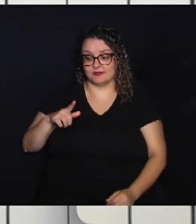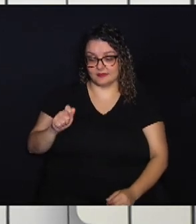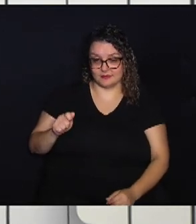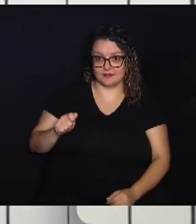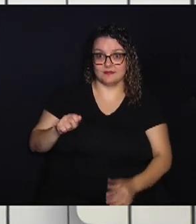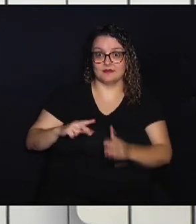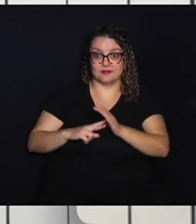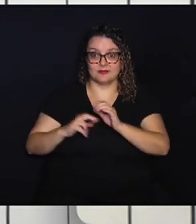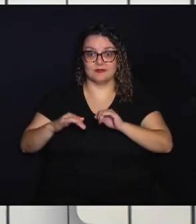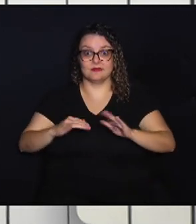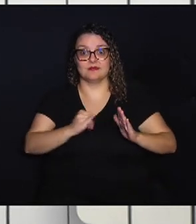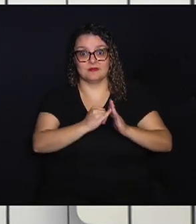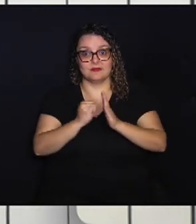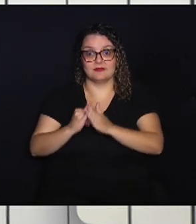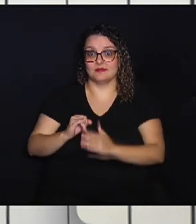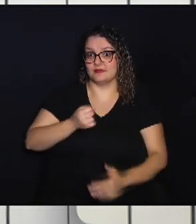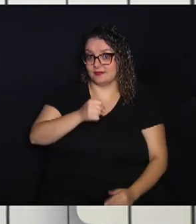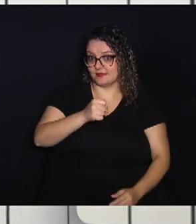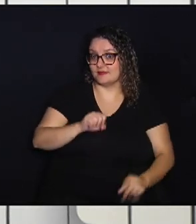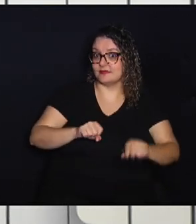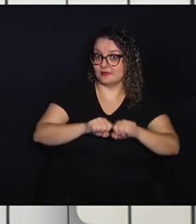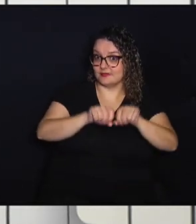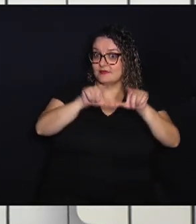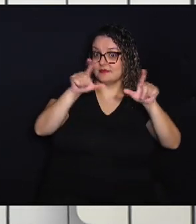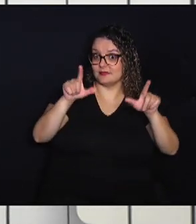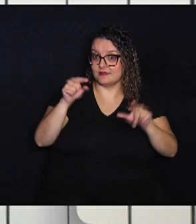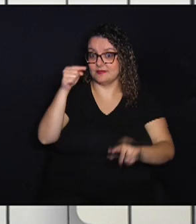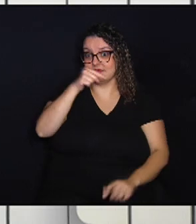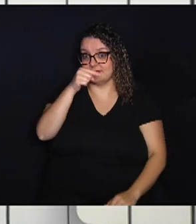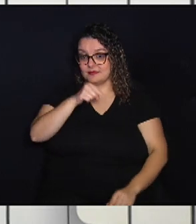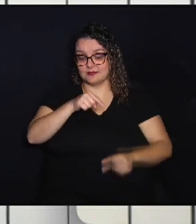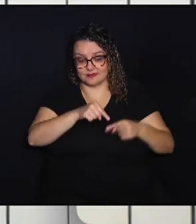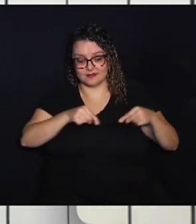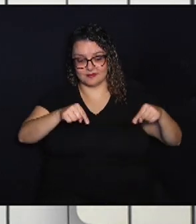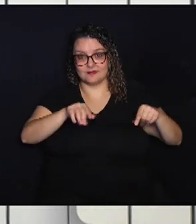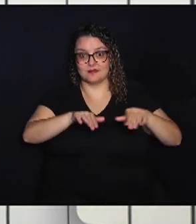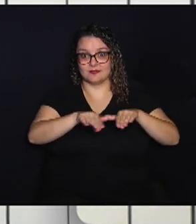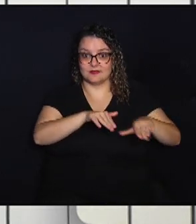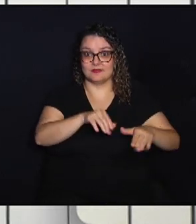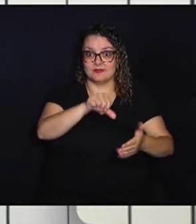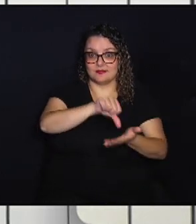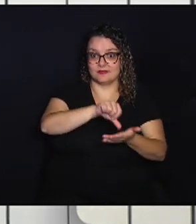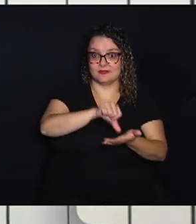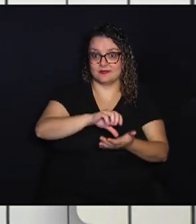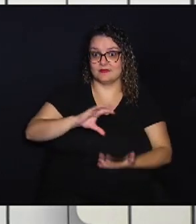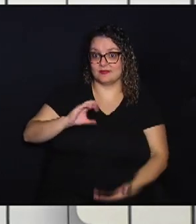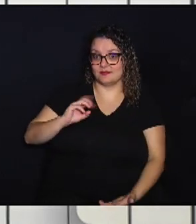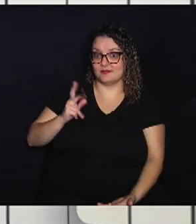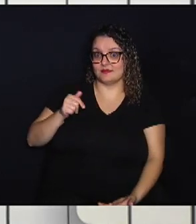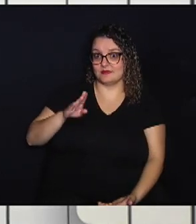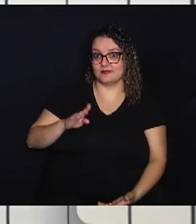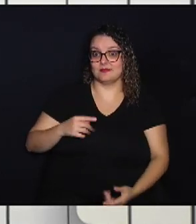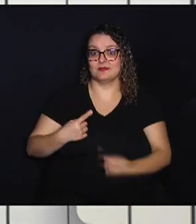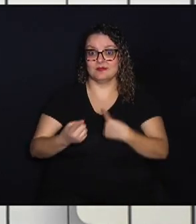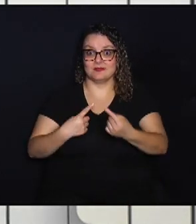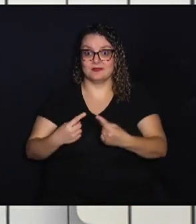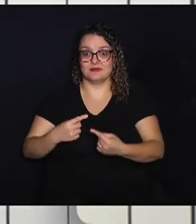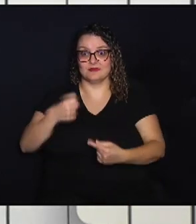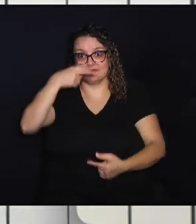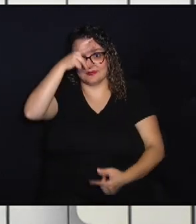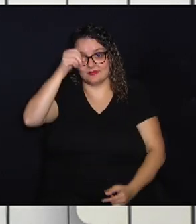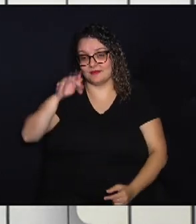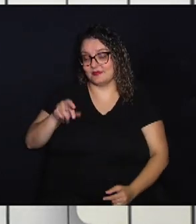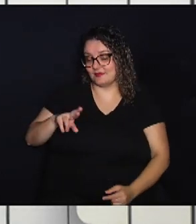Imóvel a partir das 8 horas da manhã, lá no estacionamento da sede da Coab Campinas, na Avenida Prefeito Faria